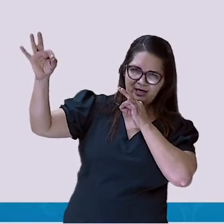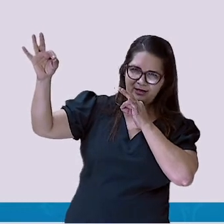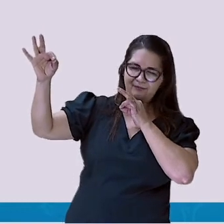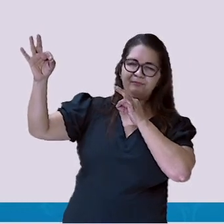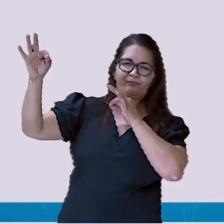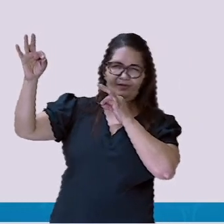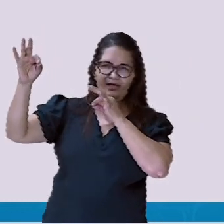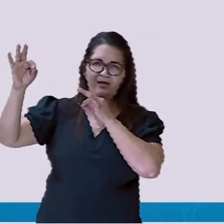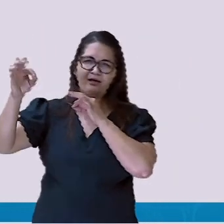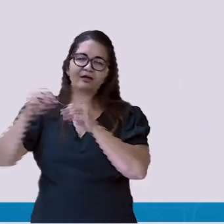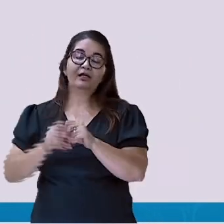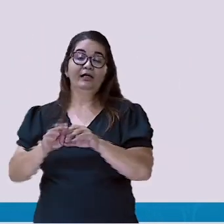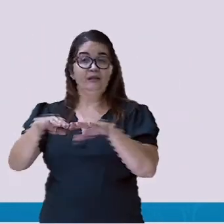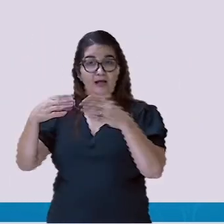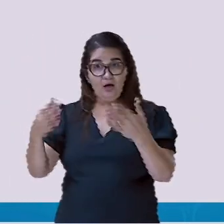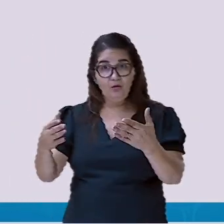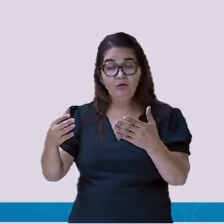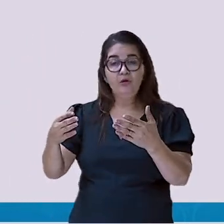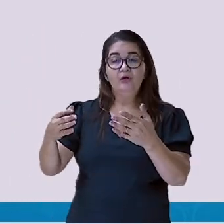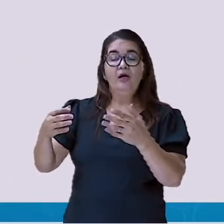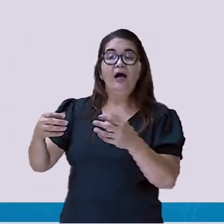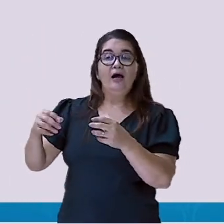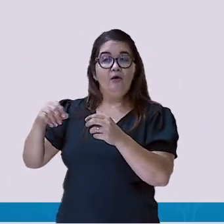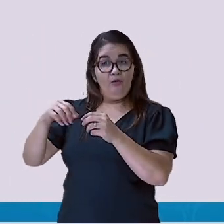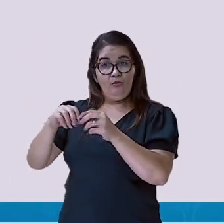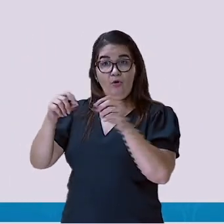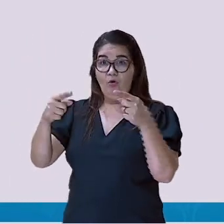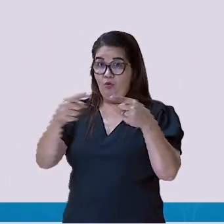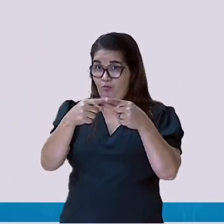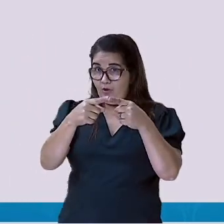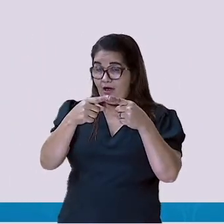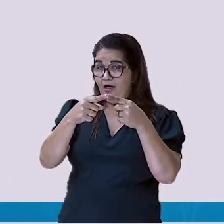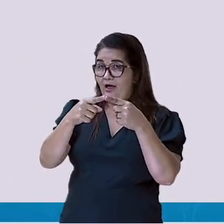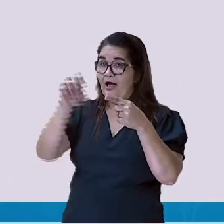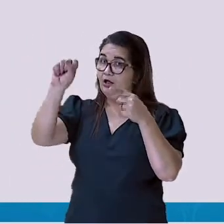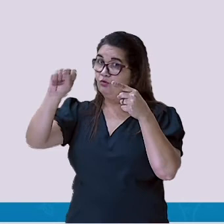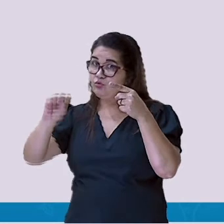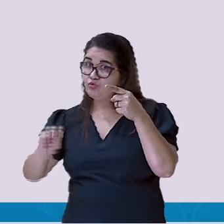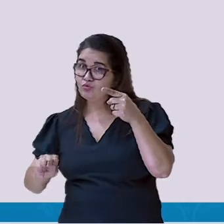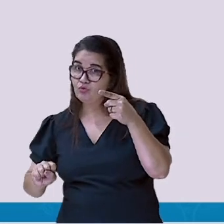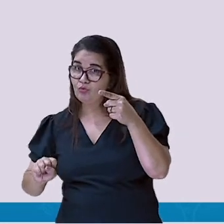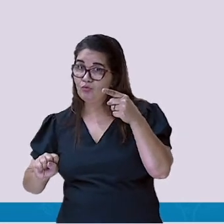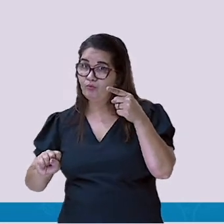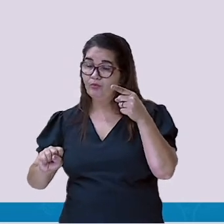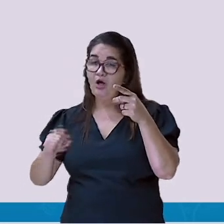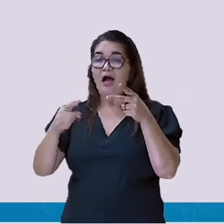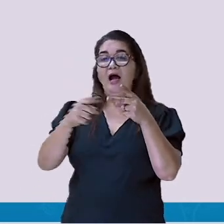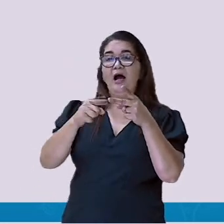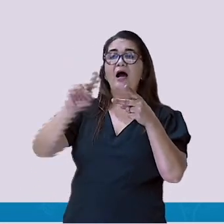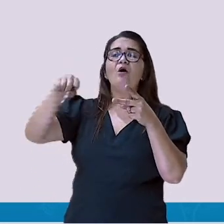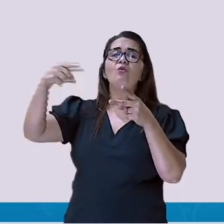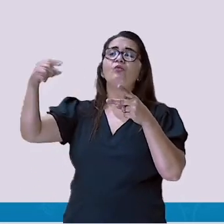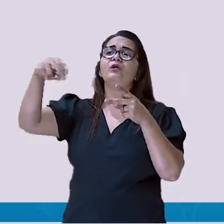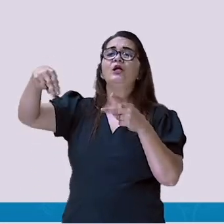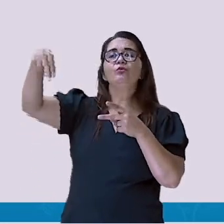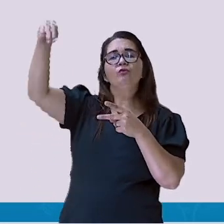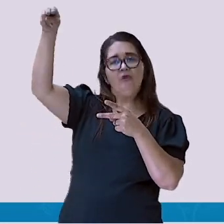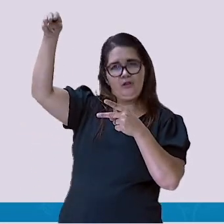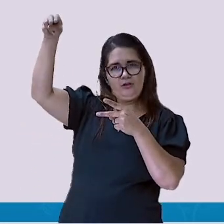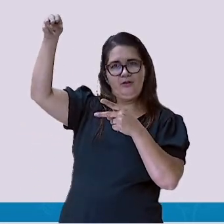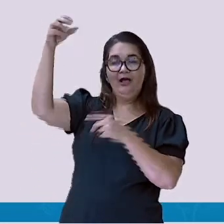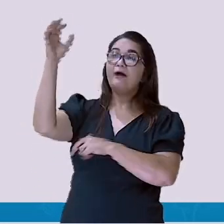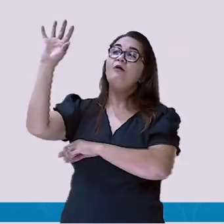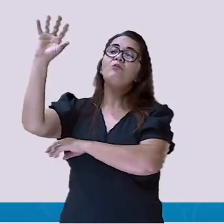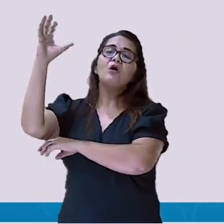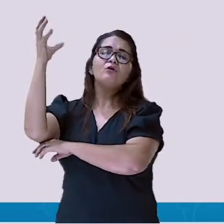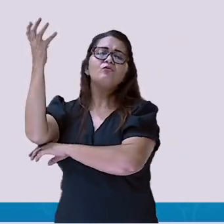lá no sul do país. Então, o que é a mata de cocais? Ela é a junção de dois climas, ela é a junção do clima equatorial